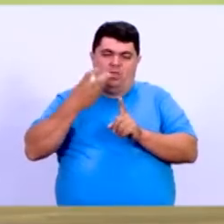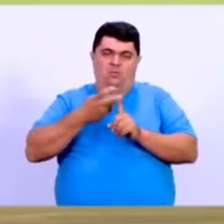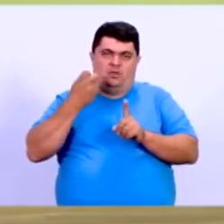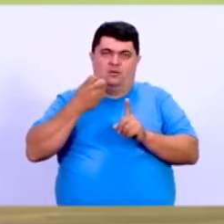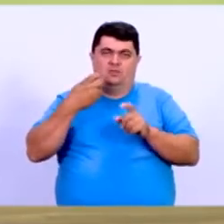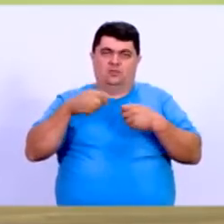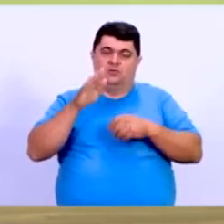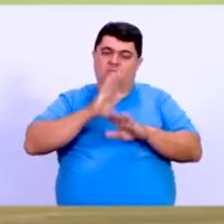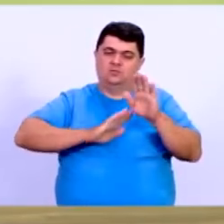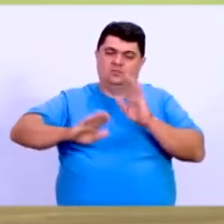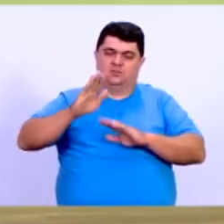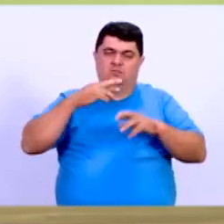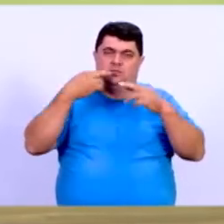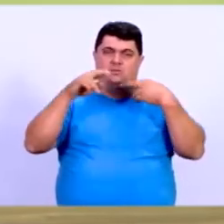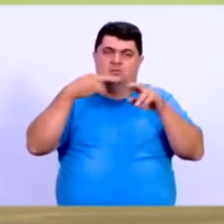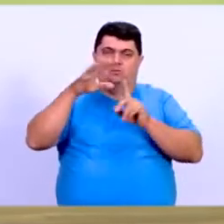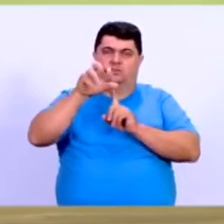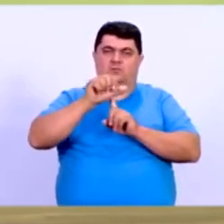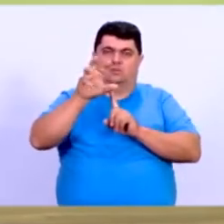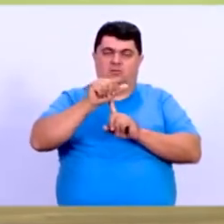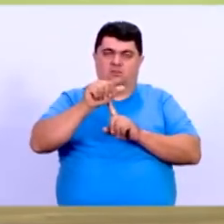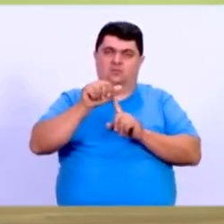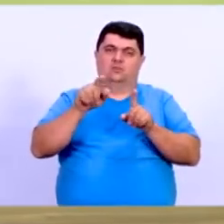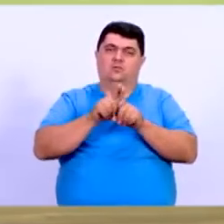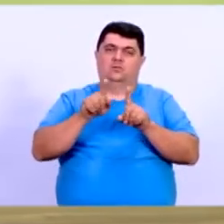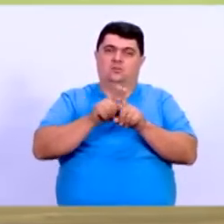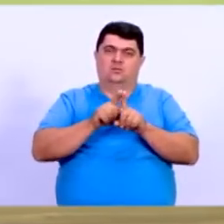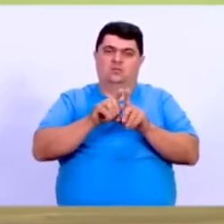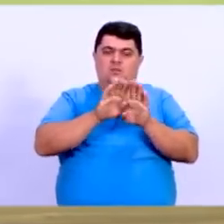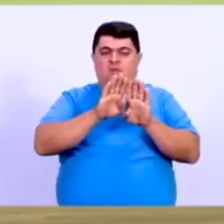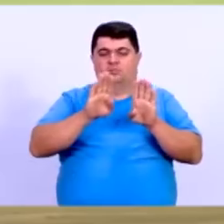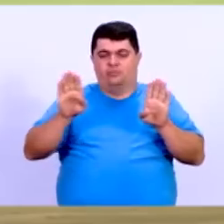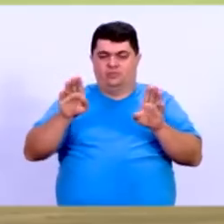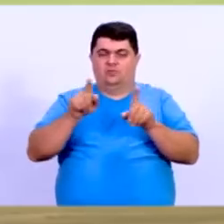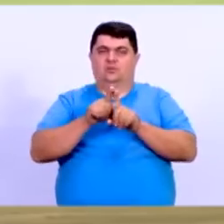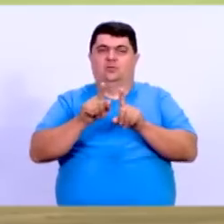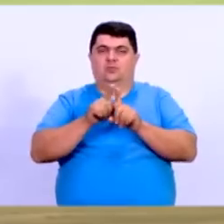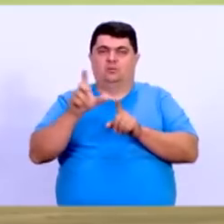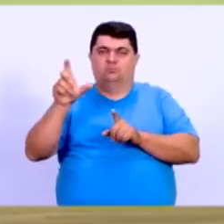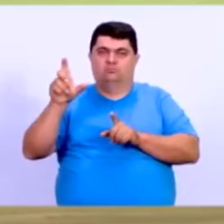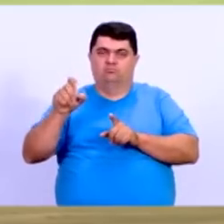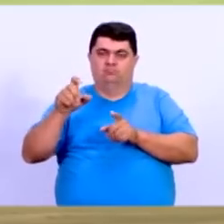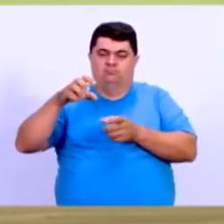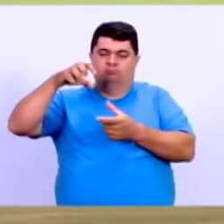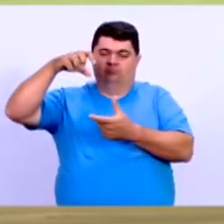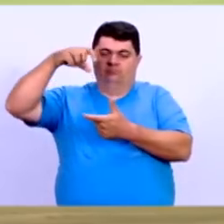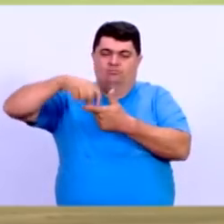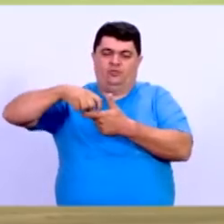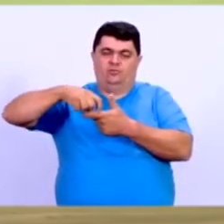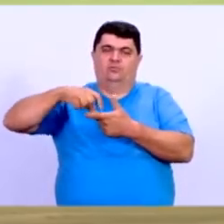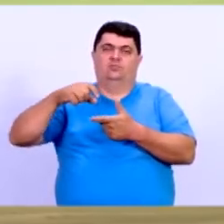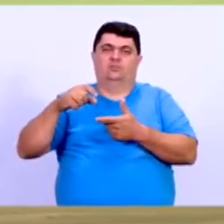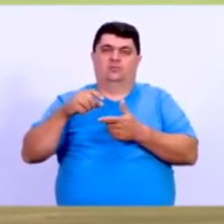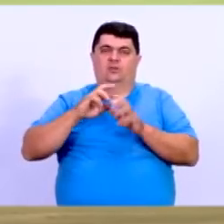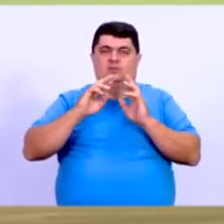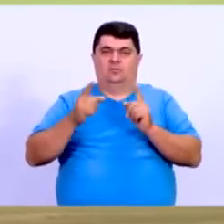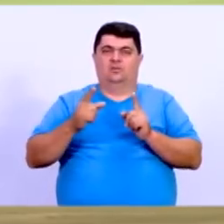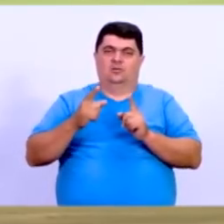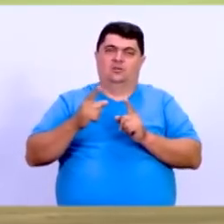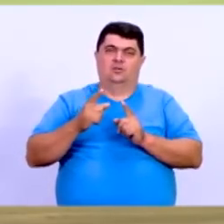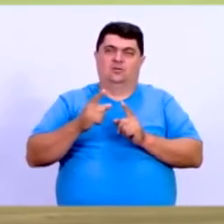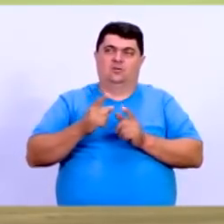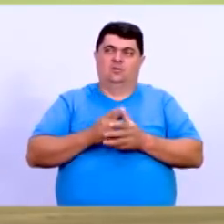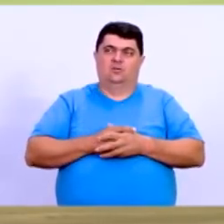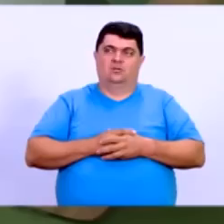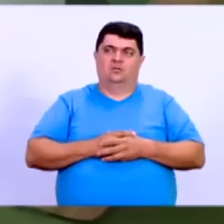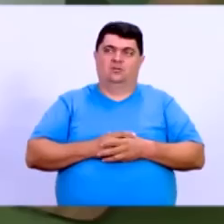tanto cuidado com a minha rede sem fio, tanto cuidado eu tenho, quanto com o portão de casa com cadeado. A diferença agora é quase que nenhuma,